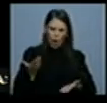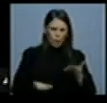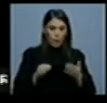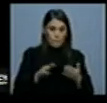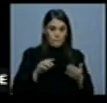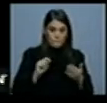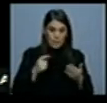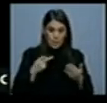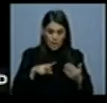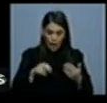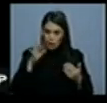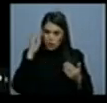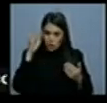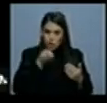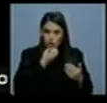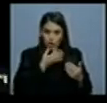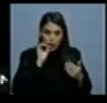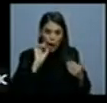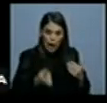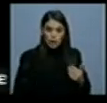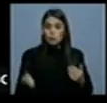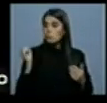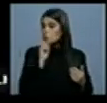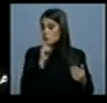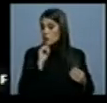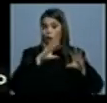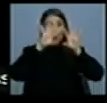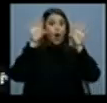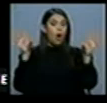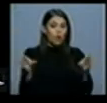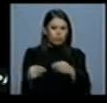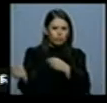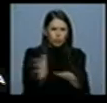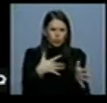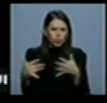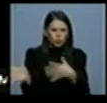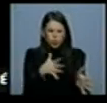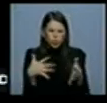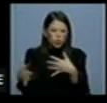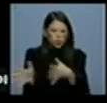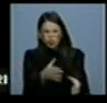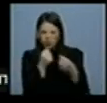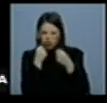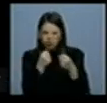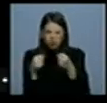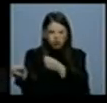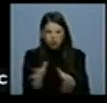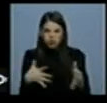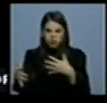explicar isto? Provavelmente nós temos um conjunto de ventos fortíssimos, ventos verticais,